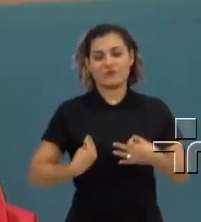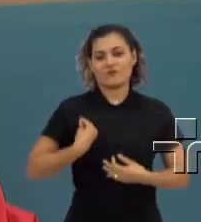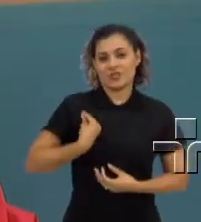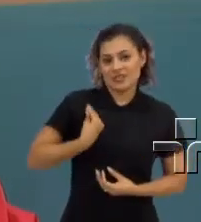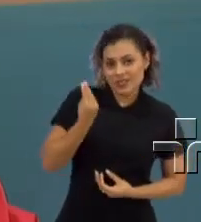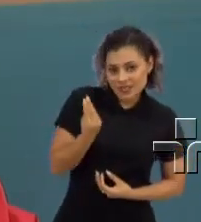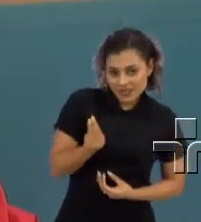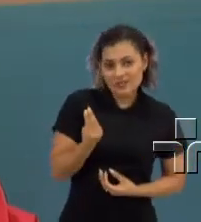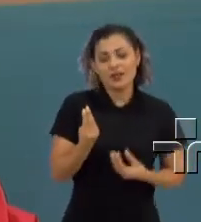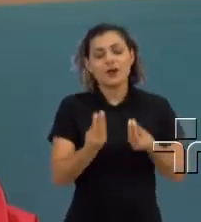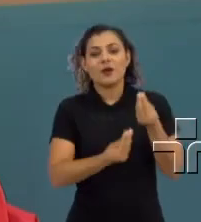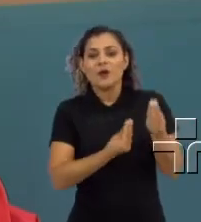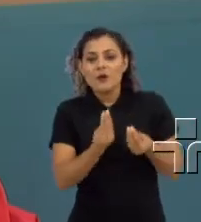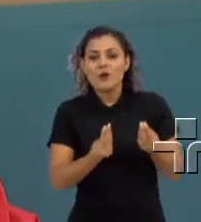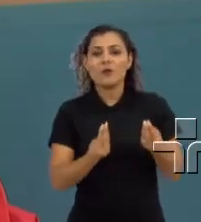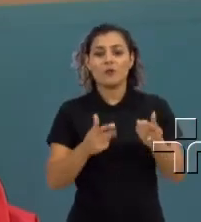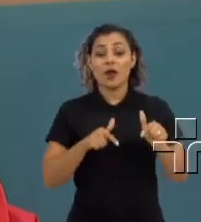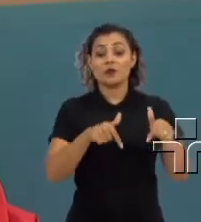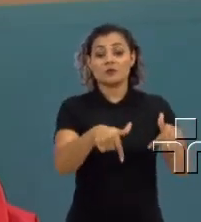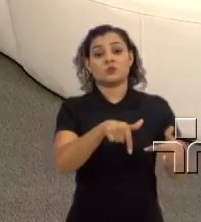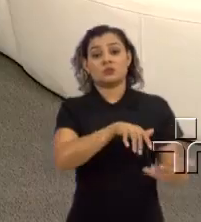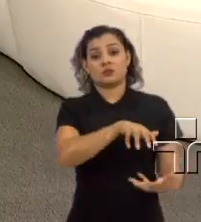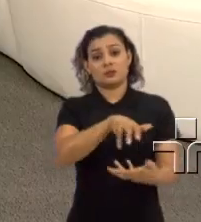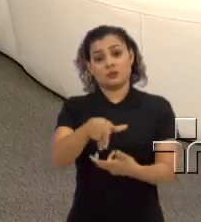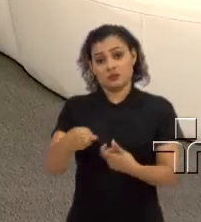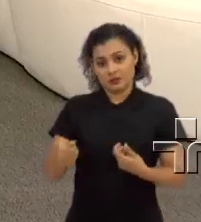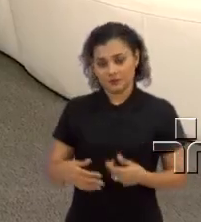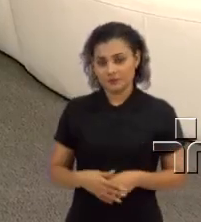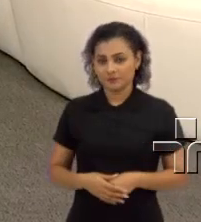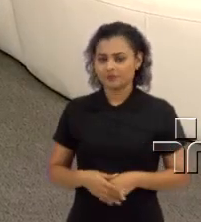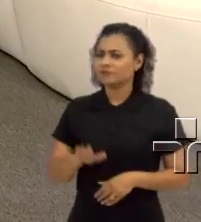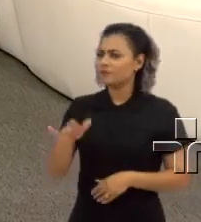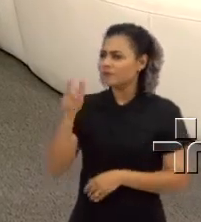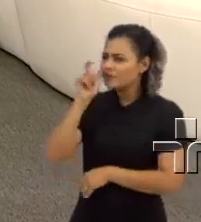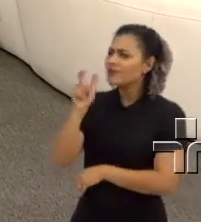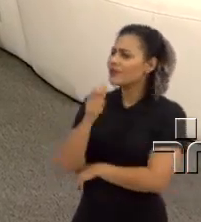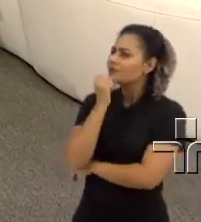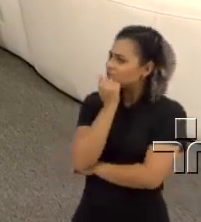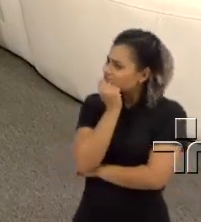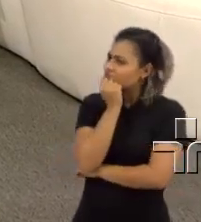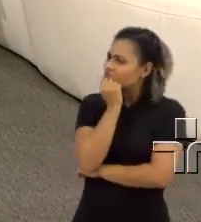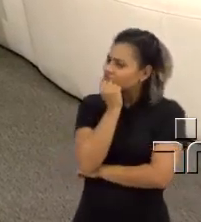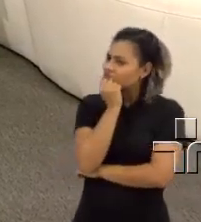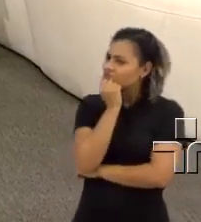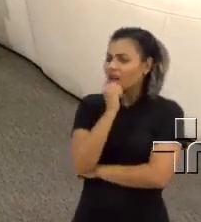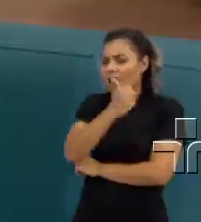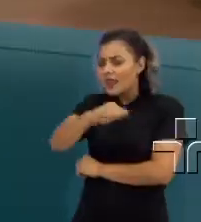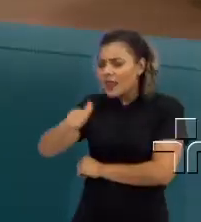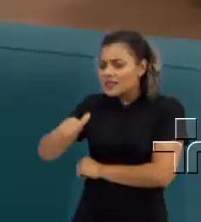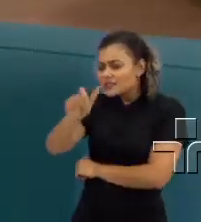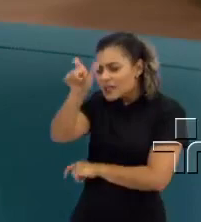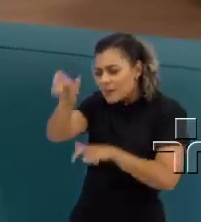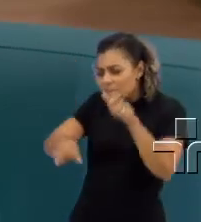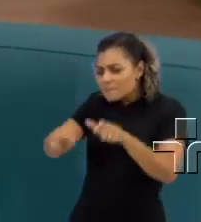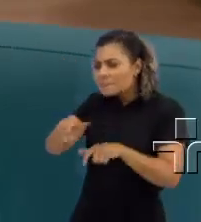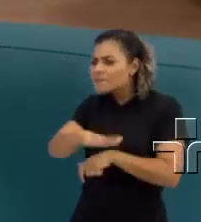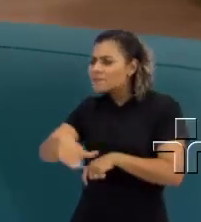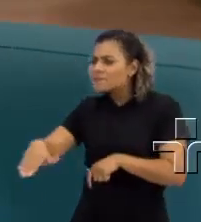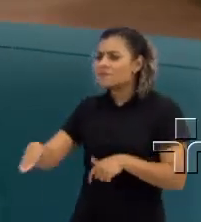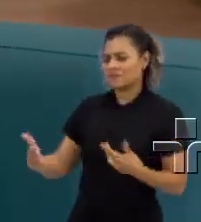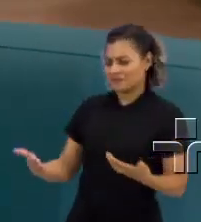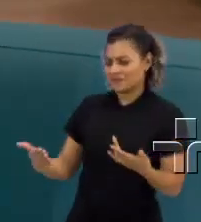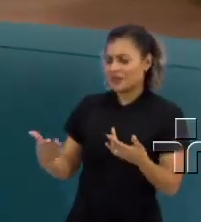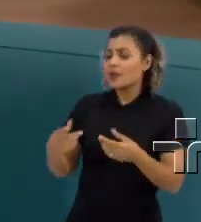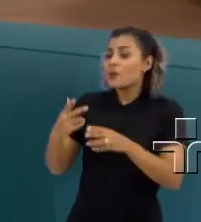vida, da sua atuação no mundo. E é interessante você analisar aí o perfil, né, da criança, do seu filho, a